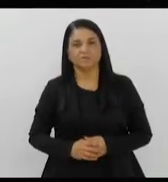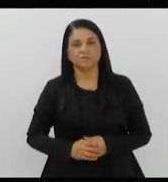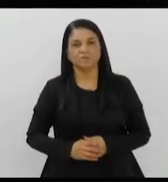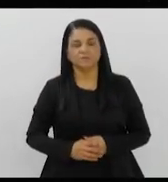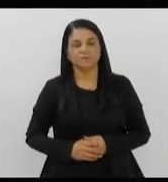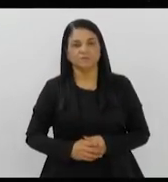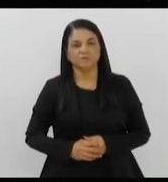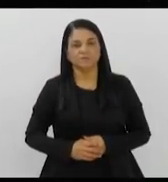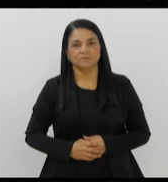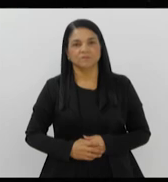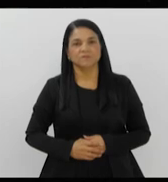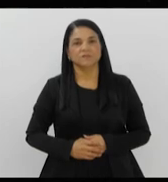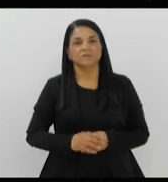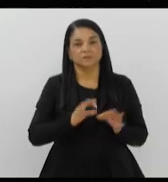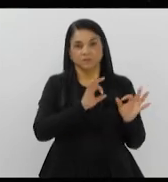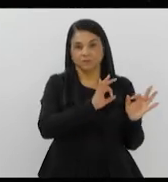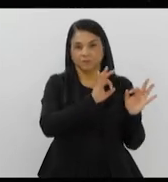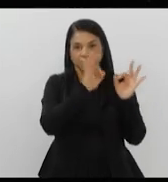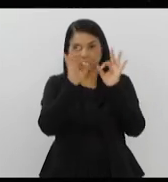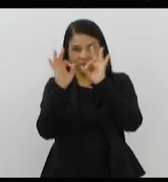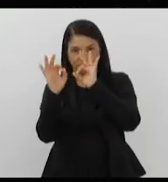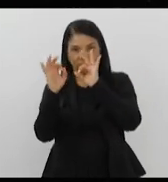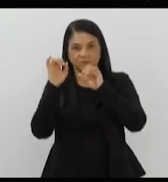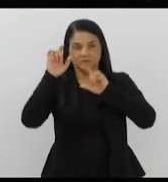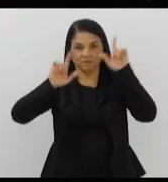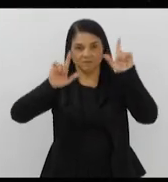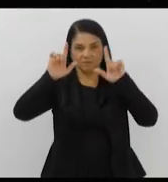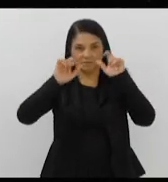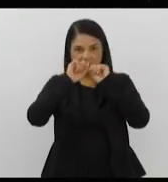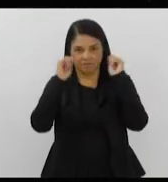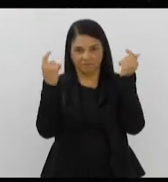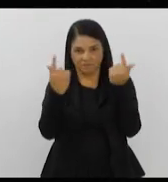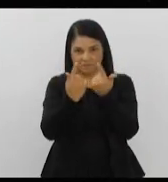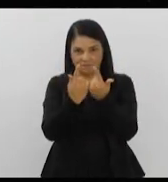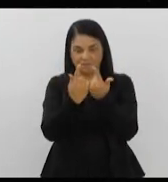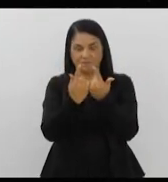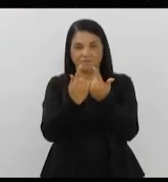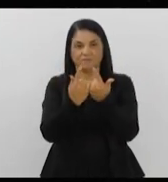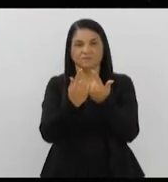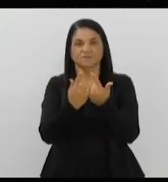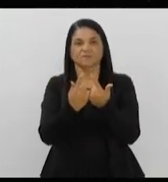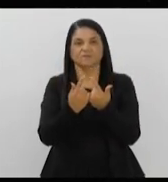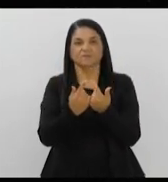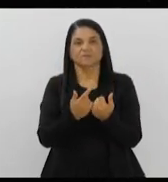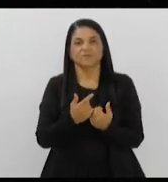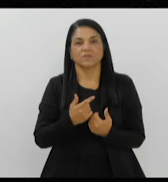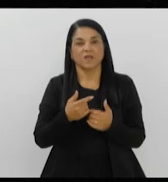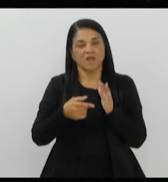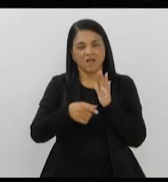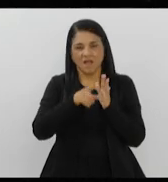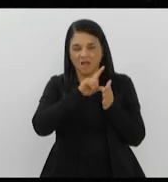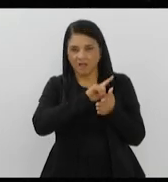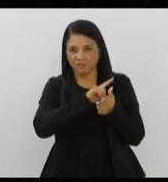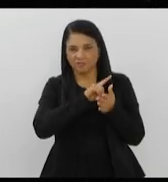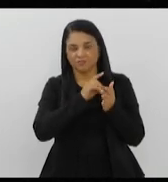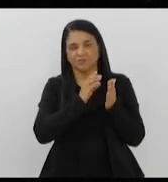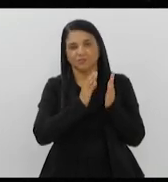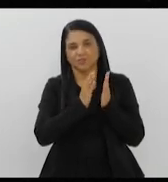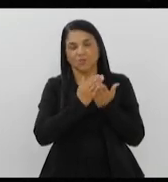senhoras e senhores telespectadores da TV Alerj. Como falei no expediente